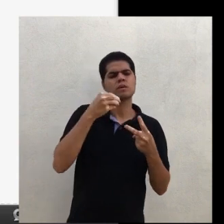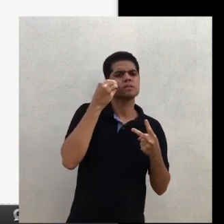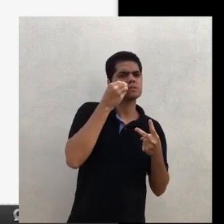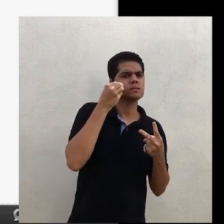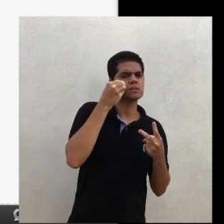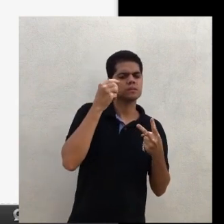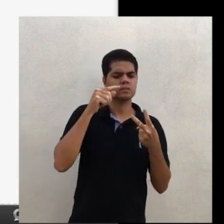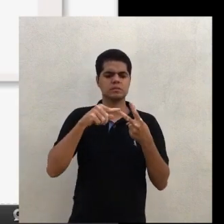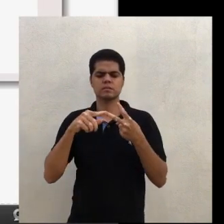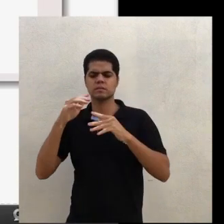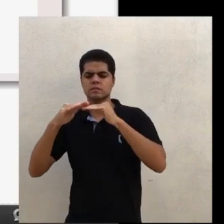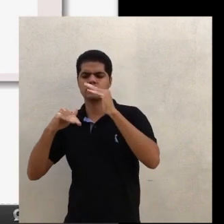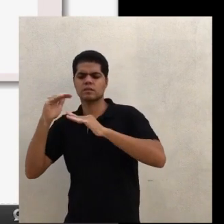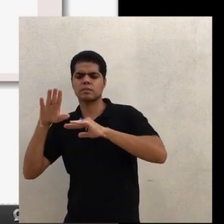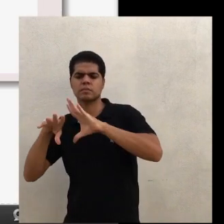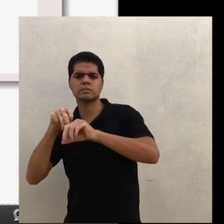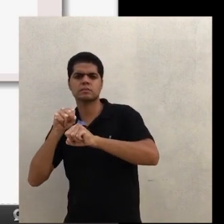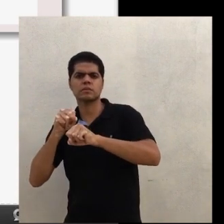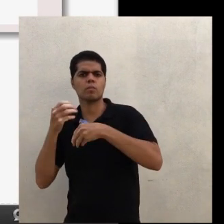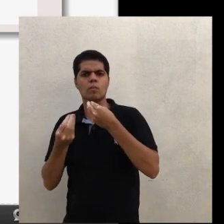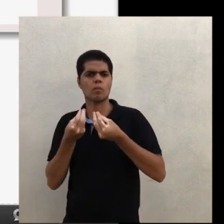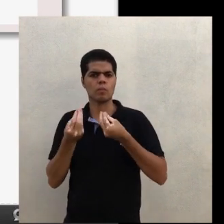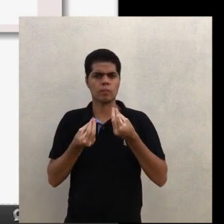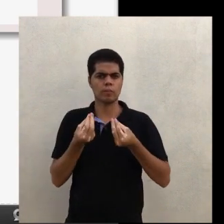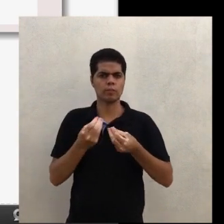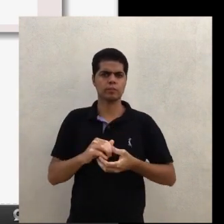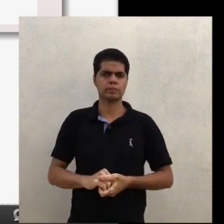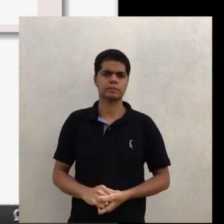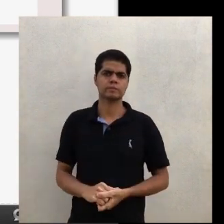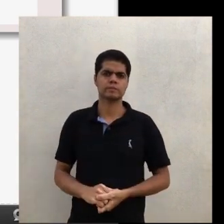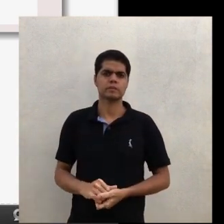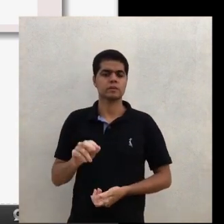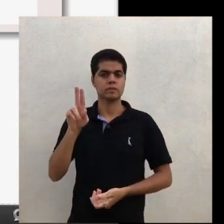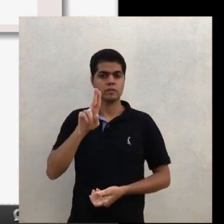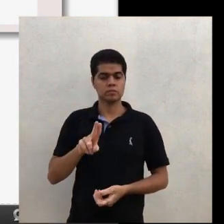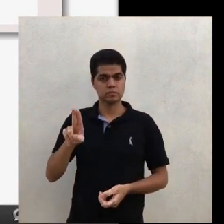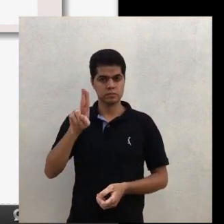vou usar aqui os termos, né,